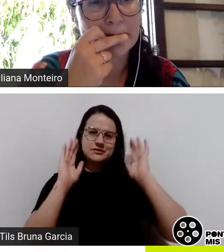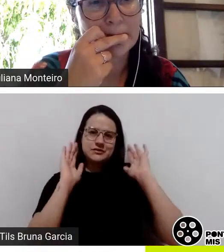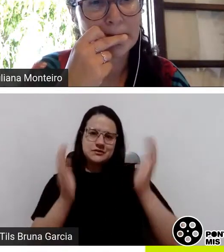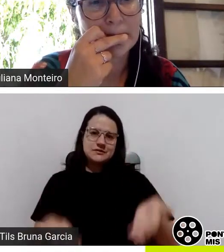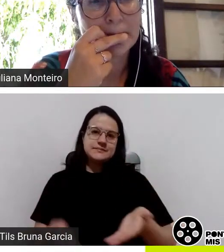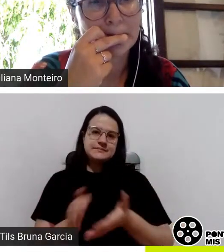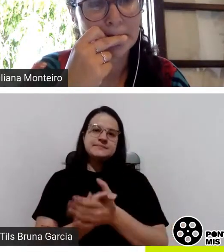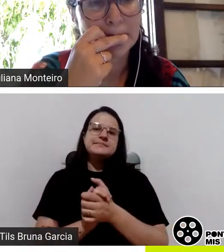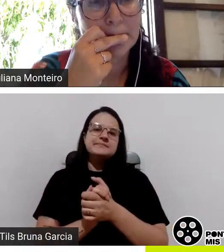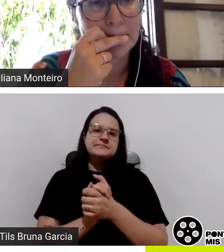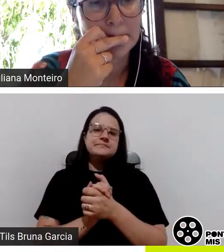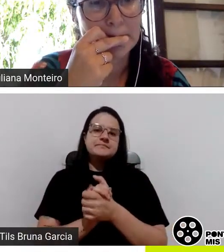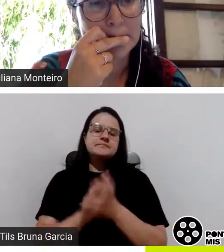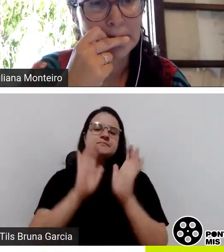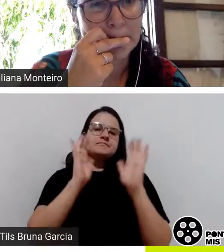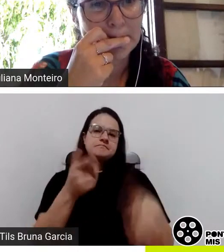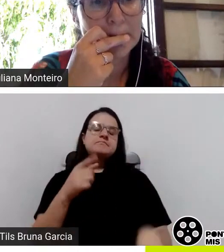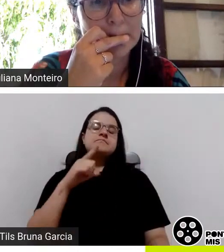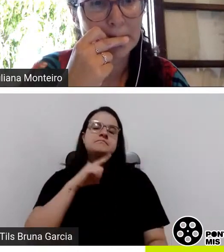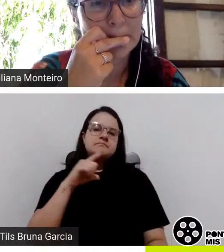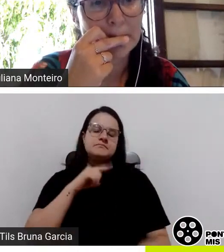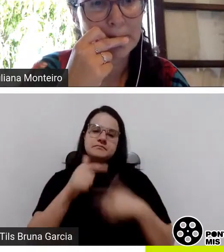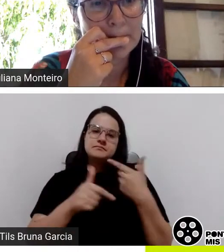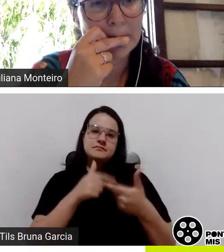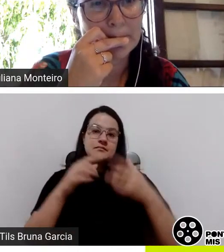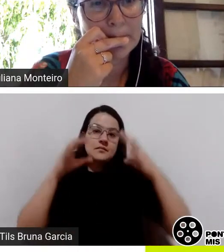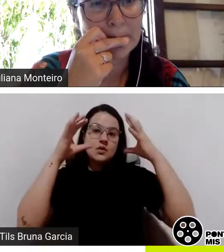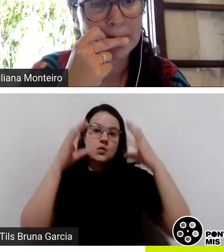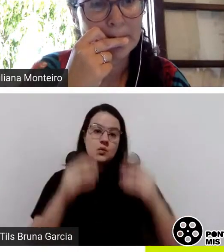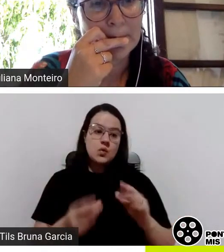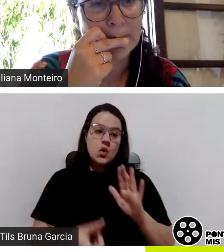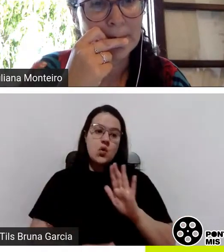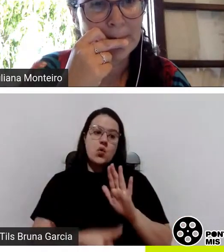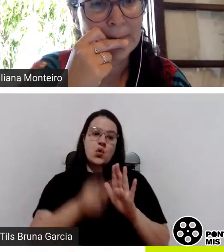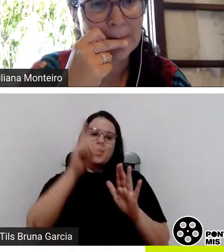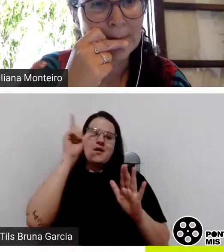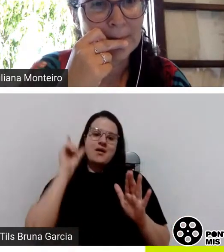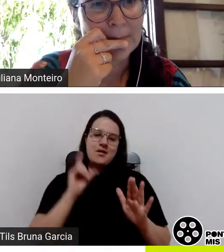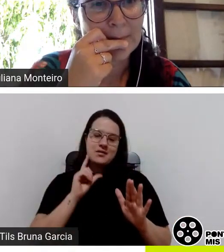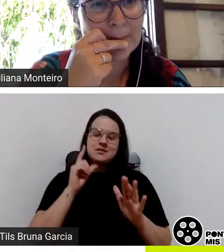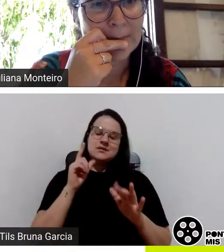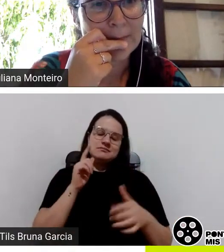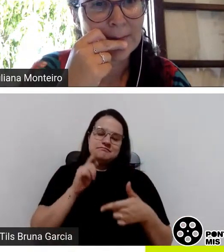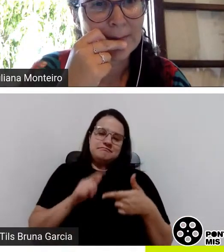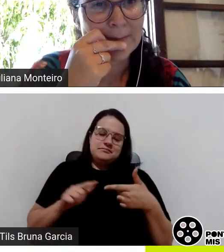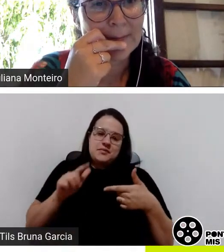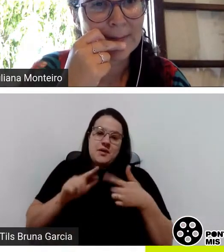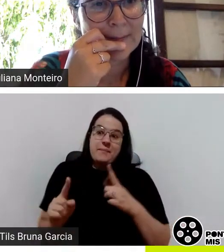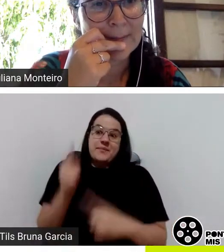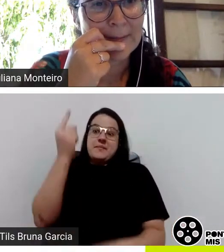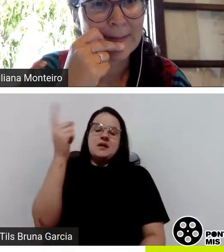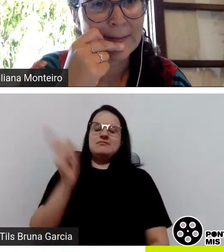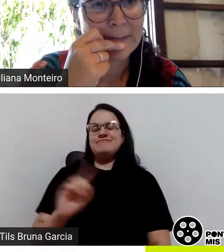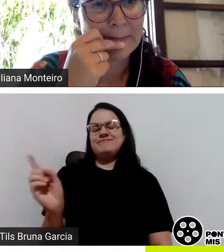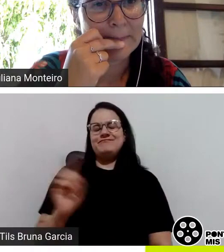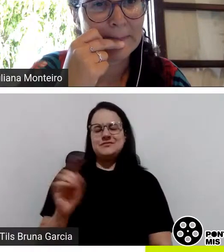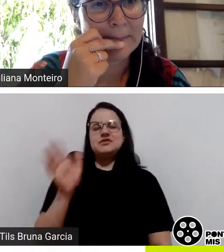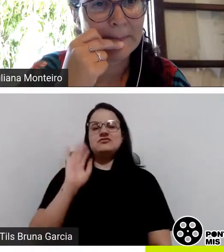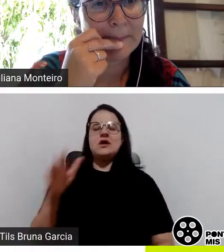Sim, já tinha trabalhado com todos antes daquele trabalho. Não teve nenhuma primeira vez ali, não.